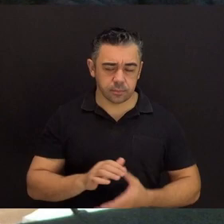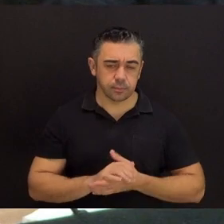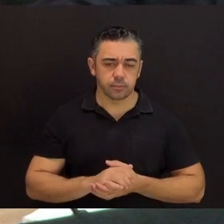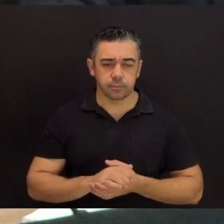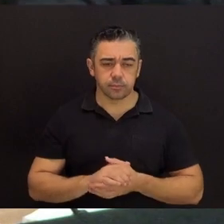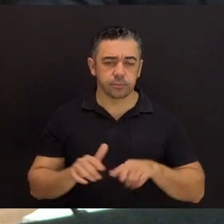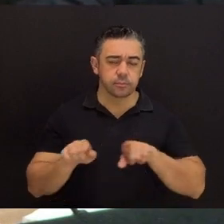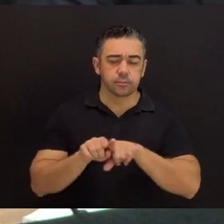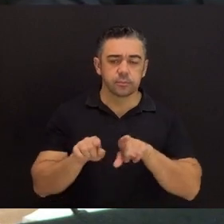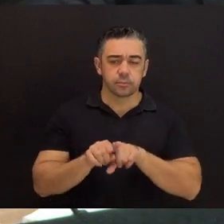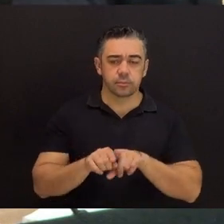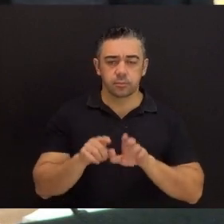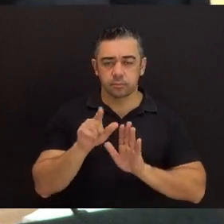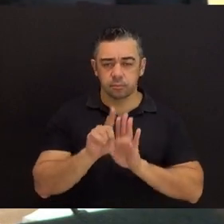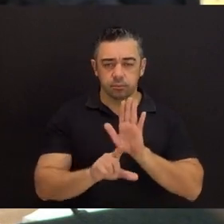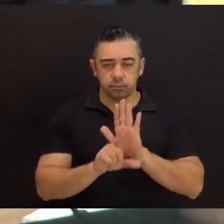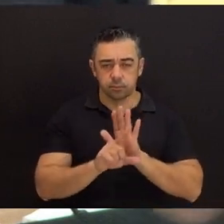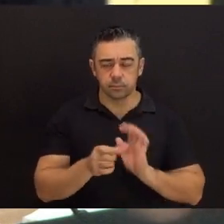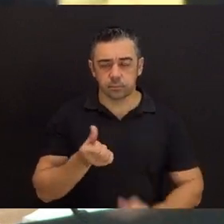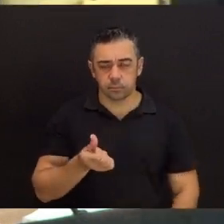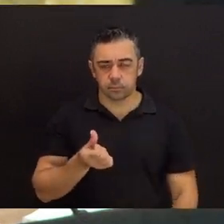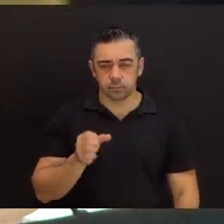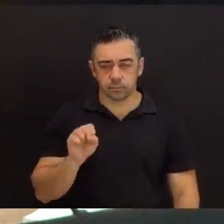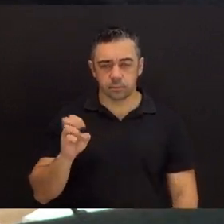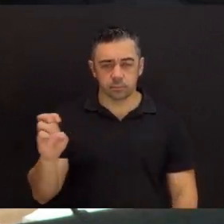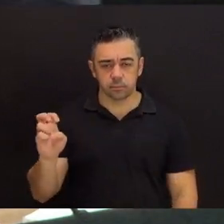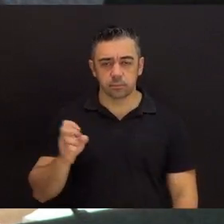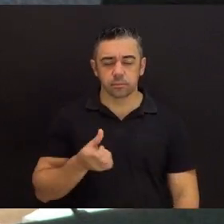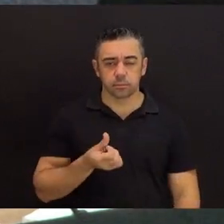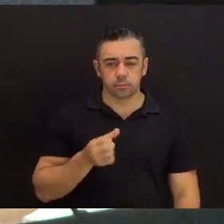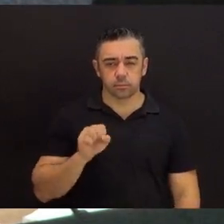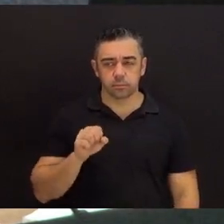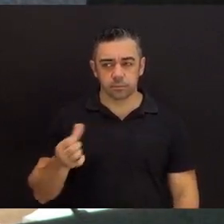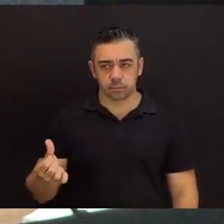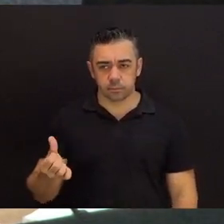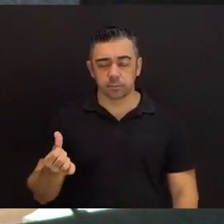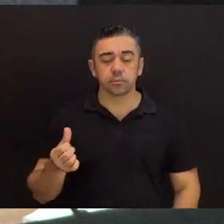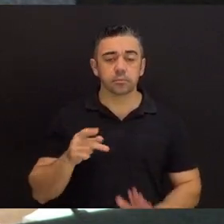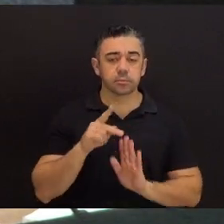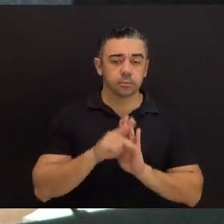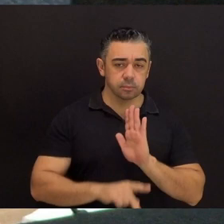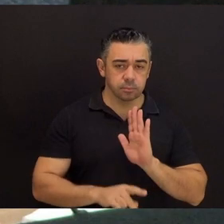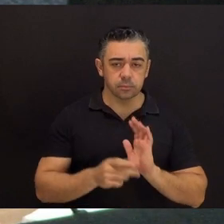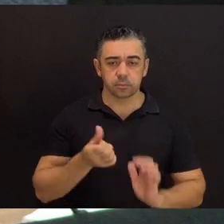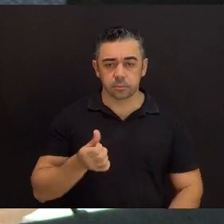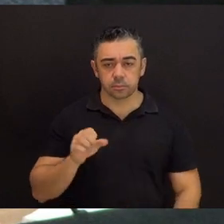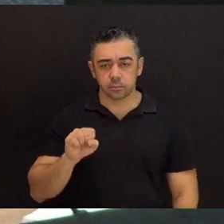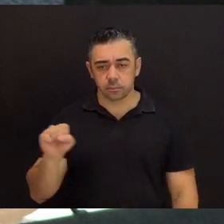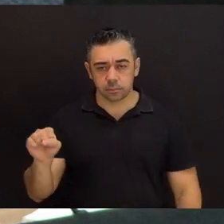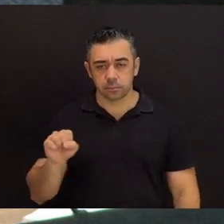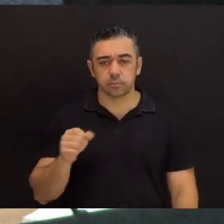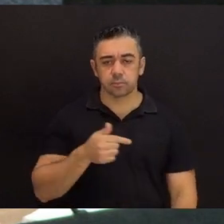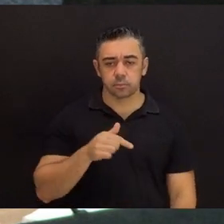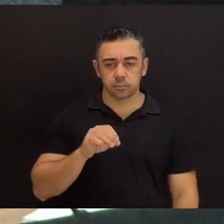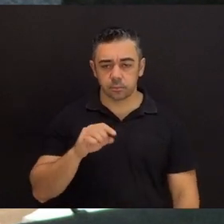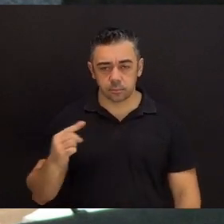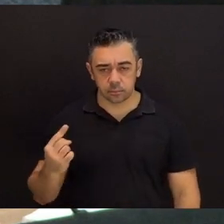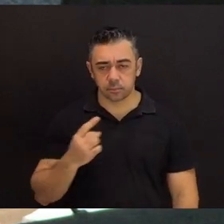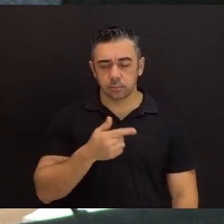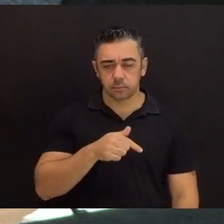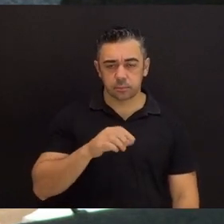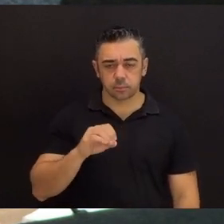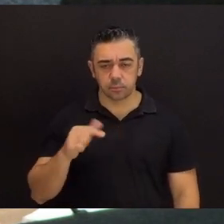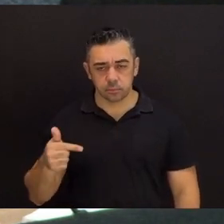também as leis 685 e 686 além dos projetos 688 701 702